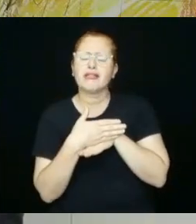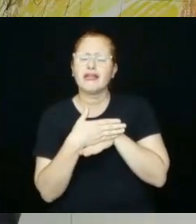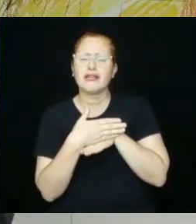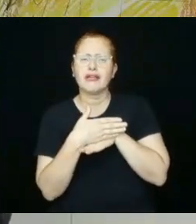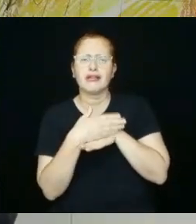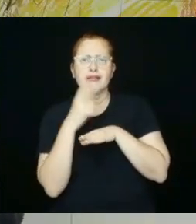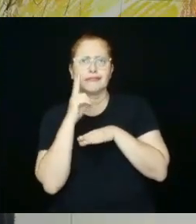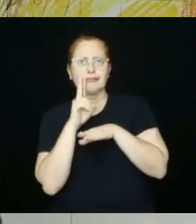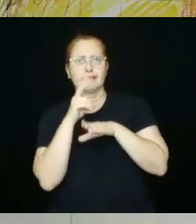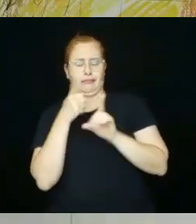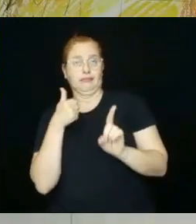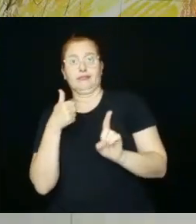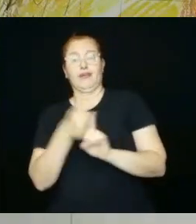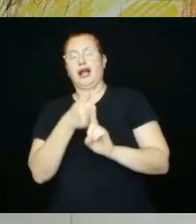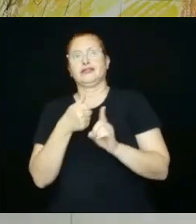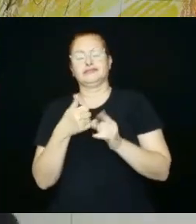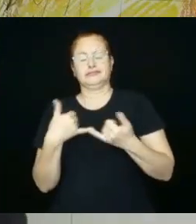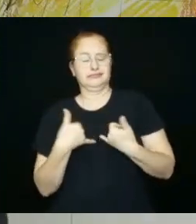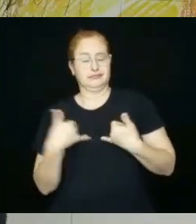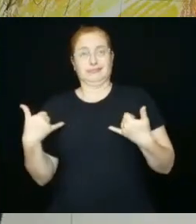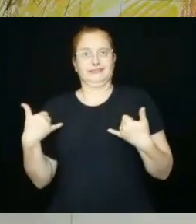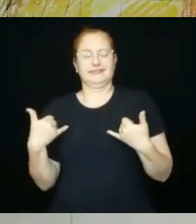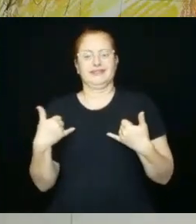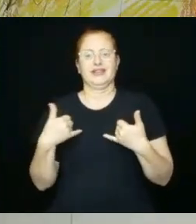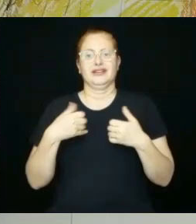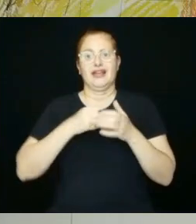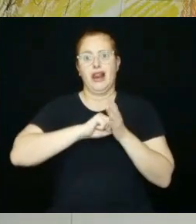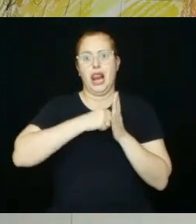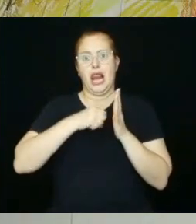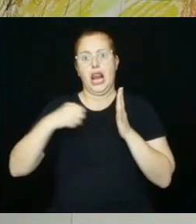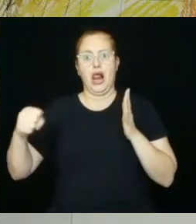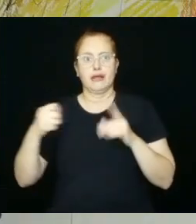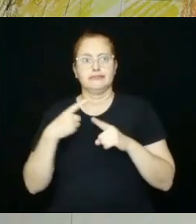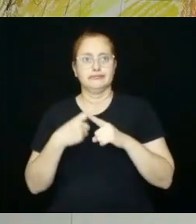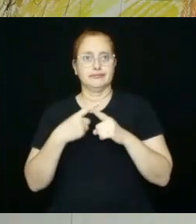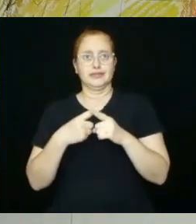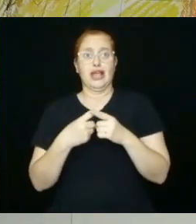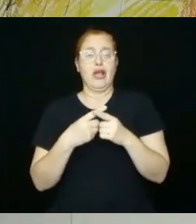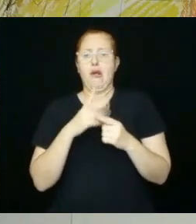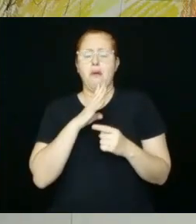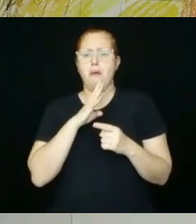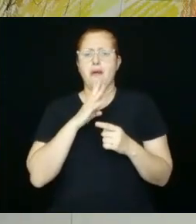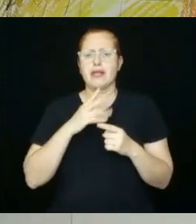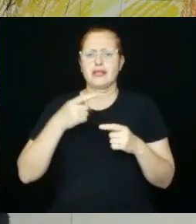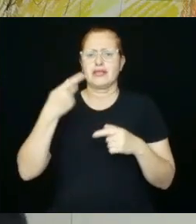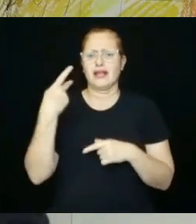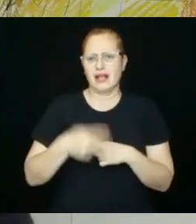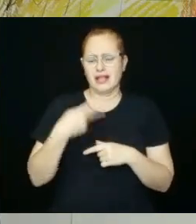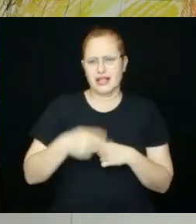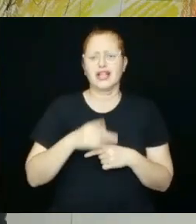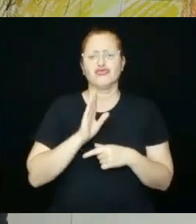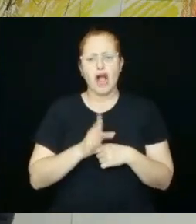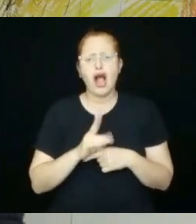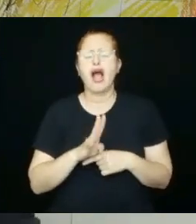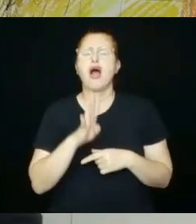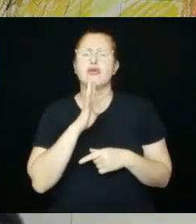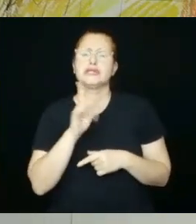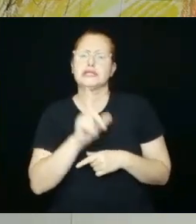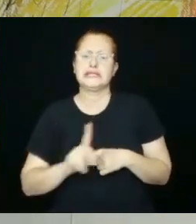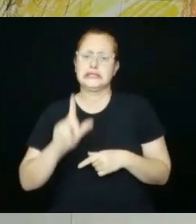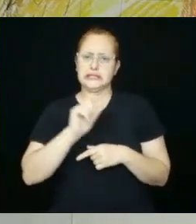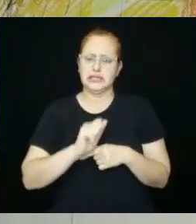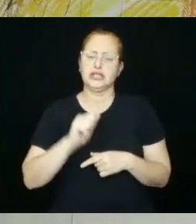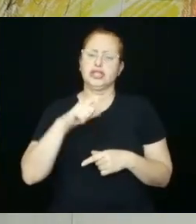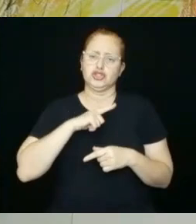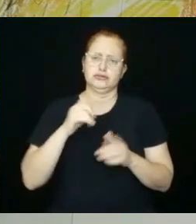porta, foi o impacto de ser algo enorme, assim. Eu não tinha intimidade nenhuma com o espaço. Eu conheci o Ling já a partir